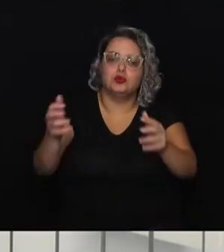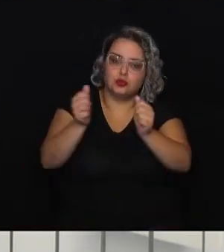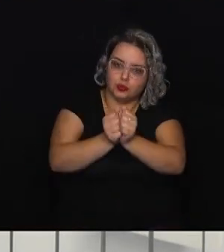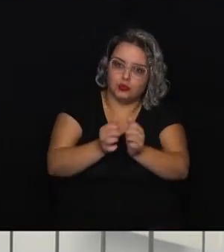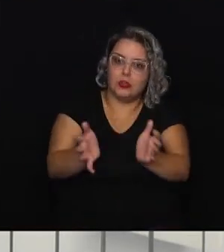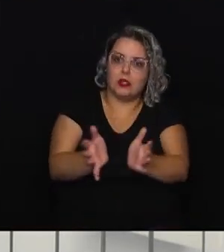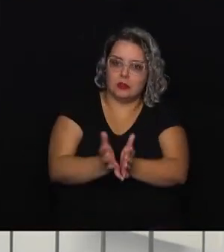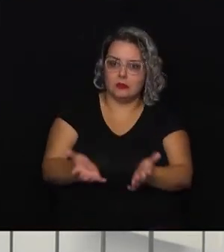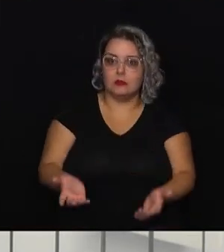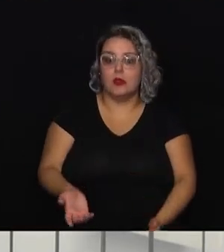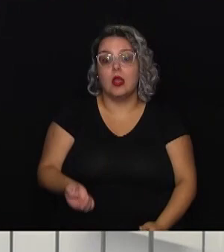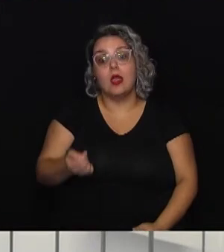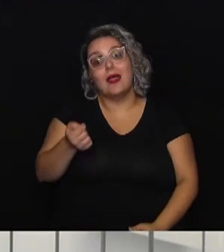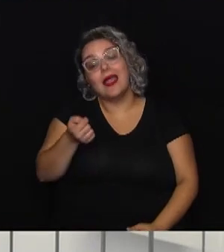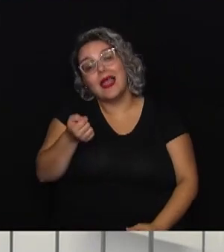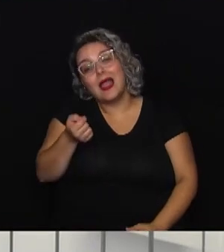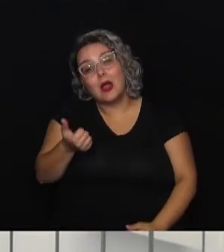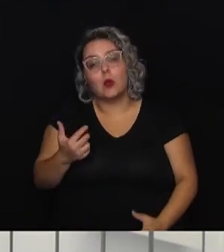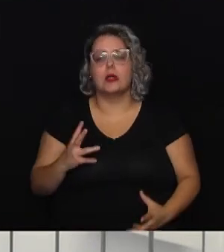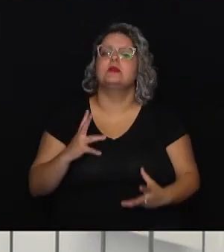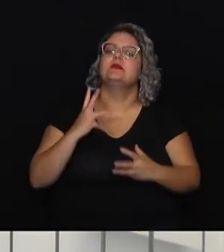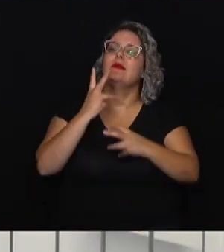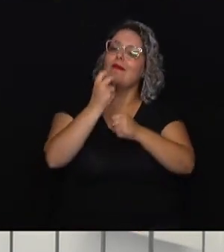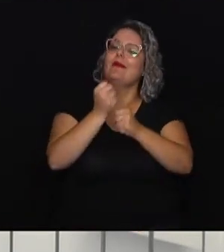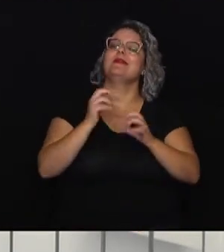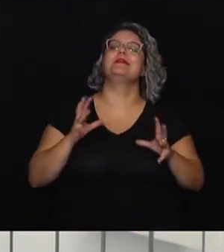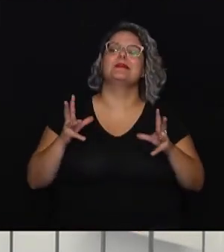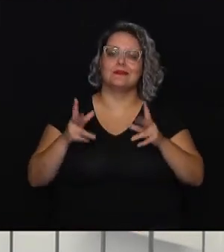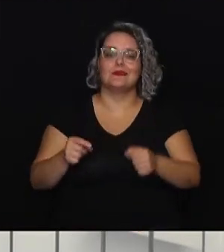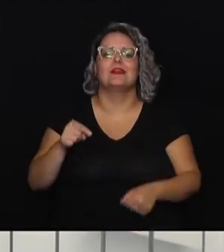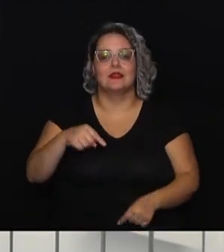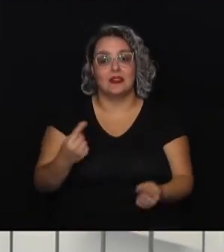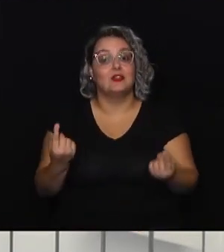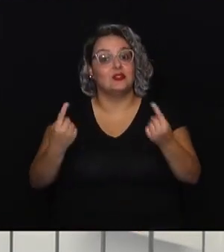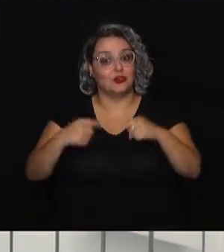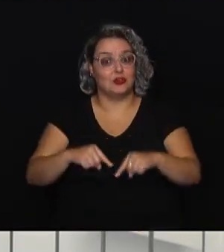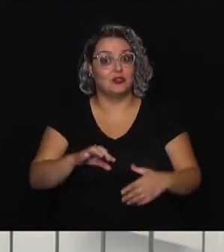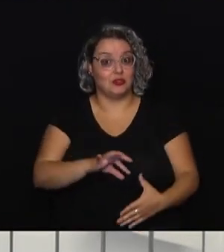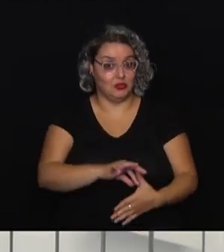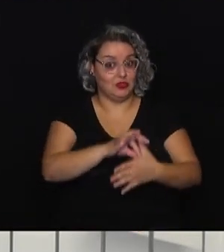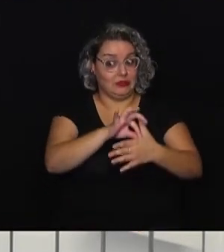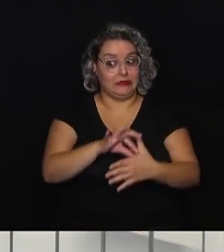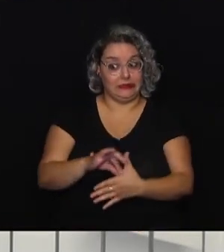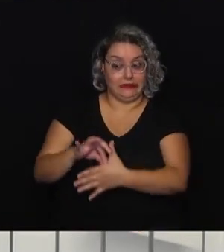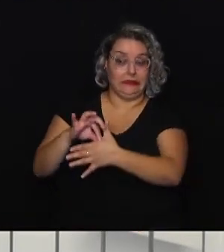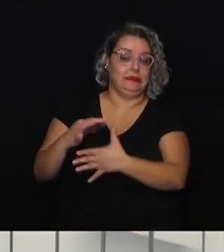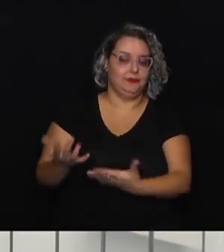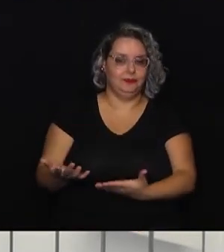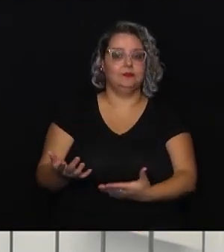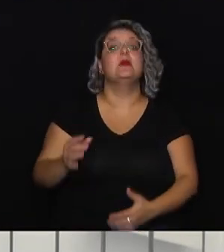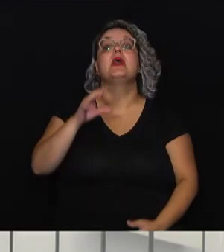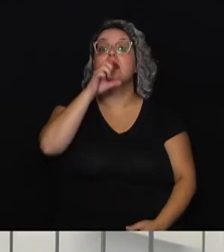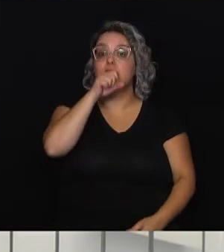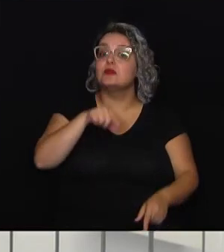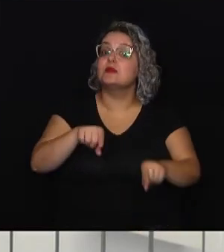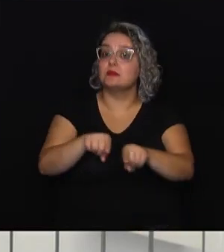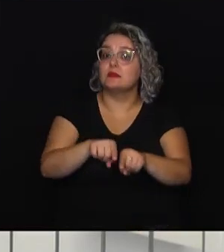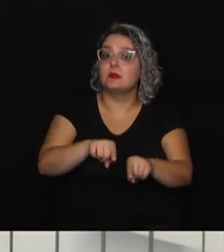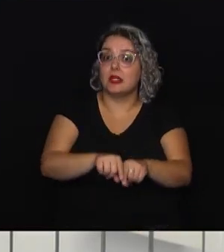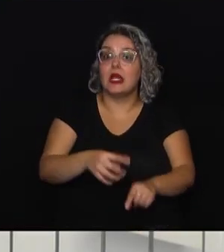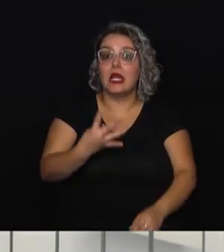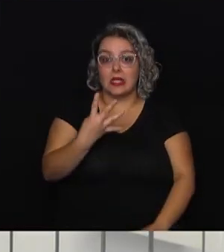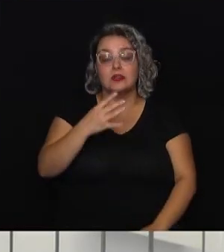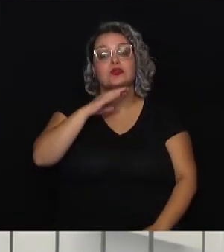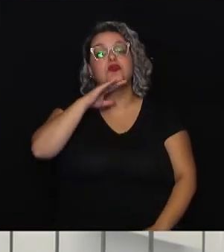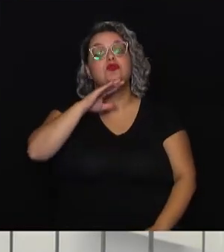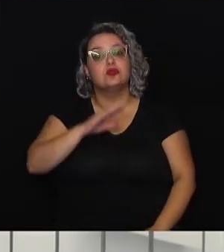é praticamente força total neste duelo de líderes. E no sábado também, mas às 4h da